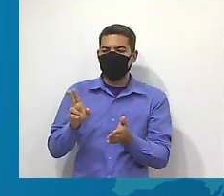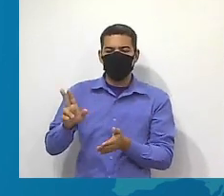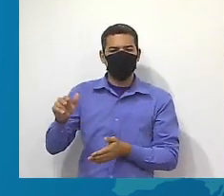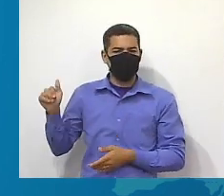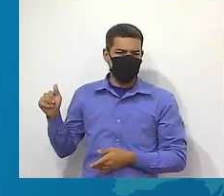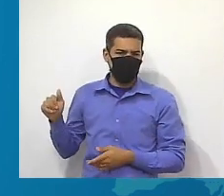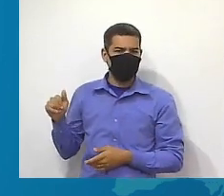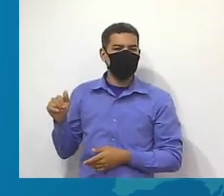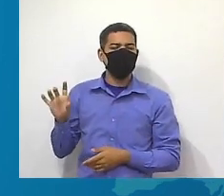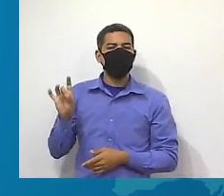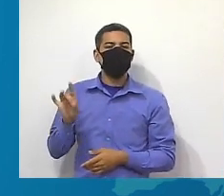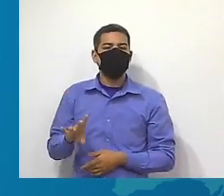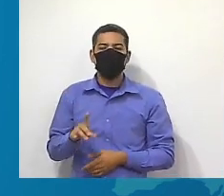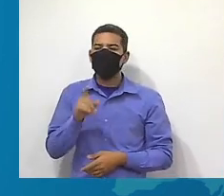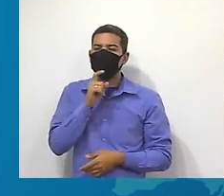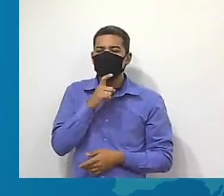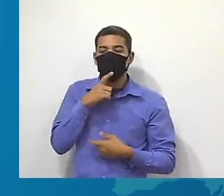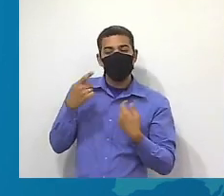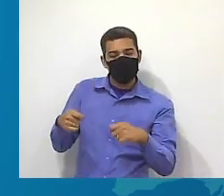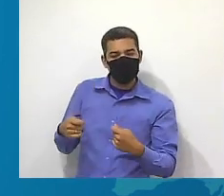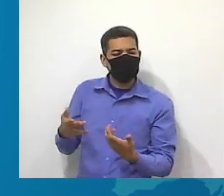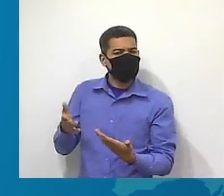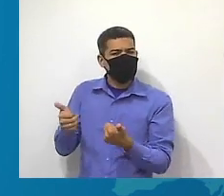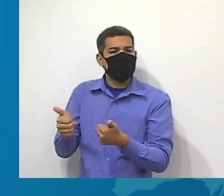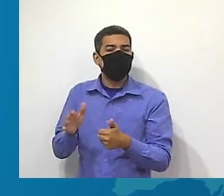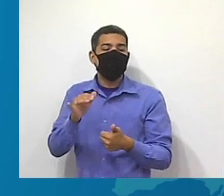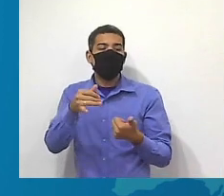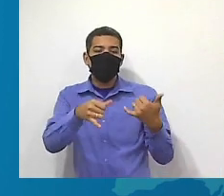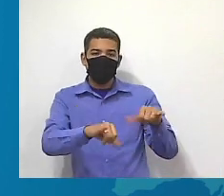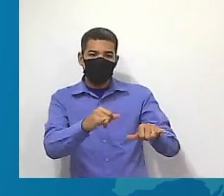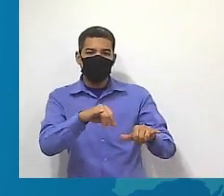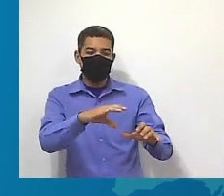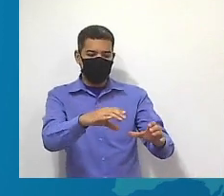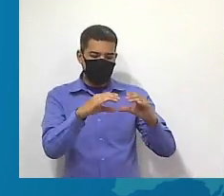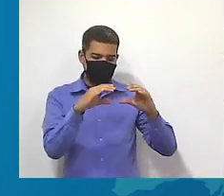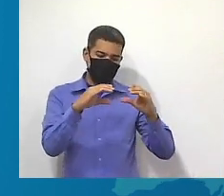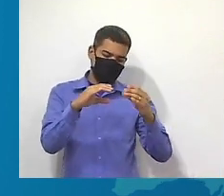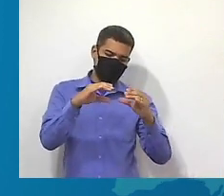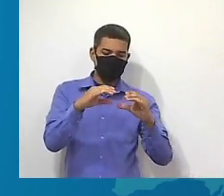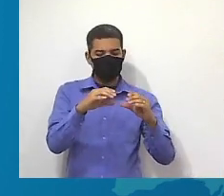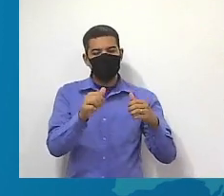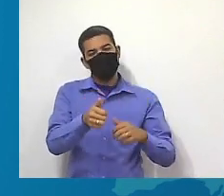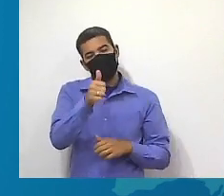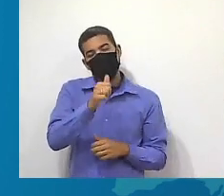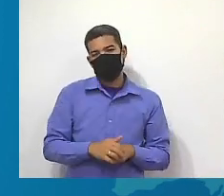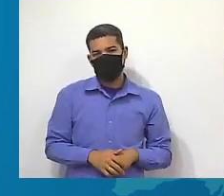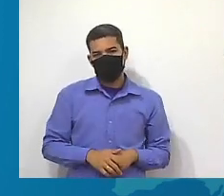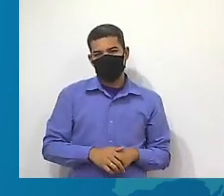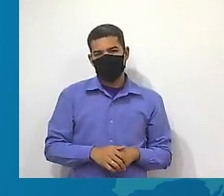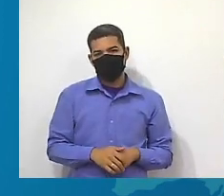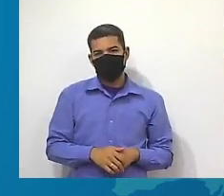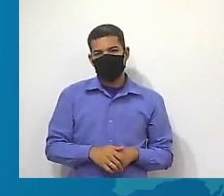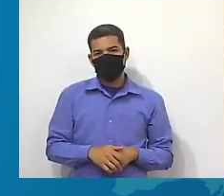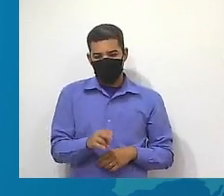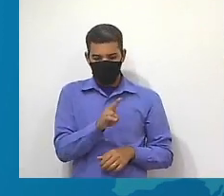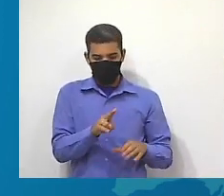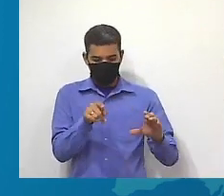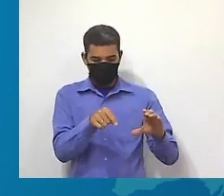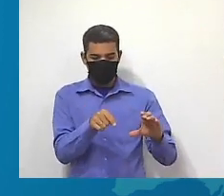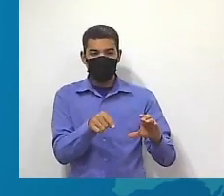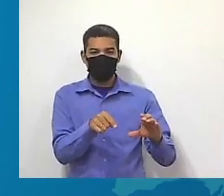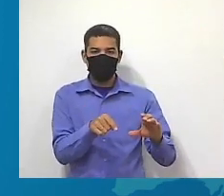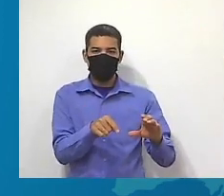Você apenas usa quando for necessário. A desvantagem, é óbvio, é que uma vez utilizada, não tem mais como